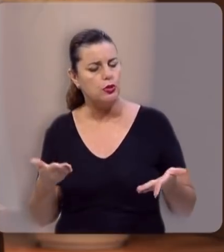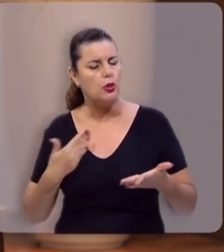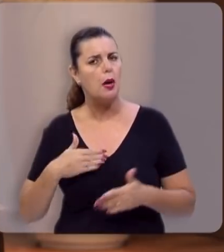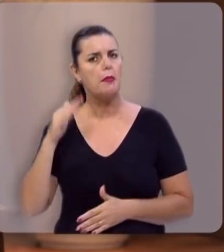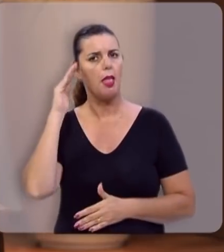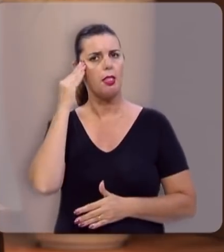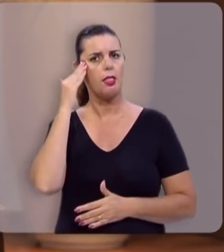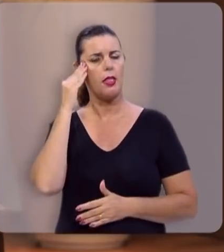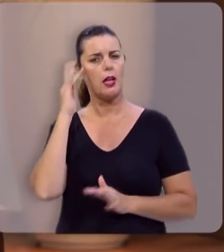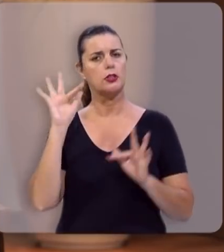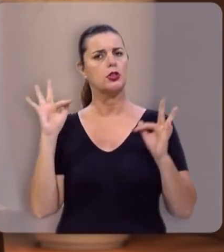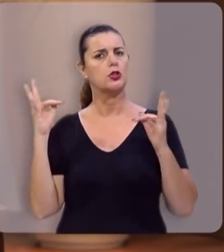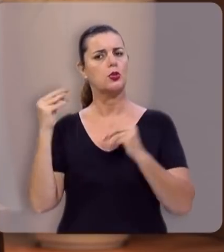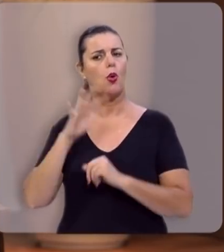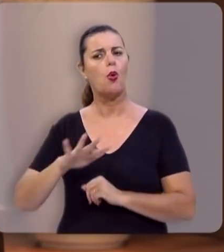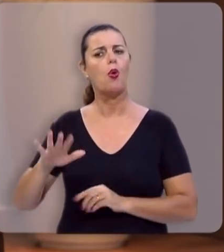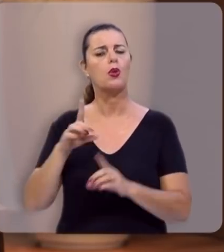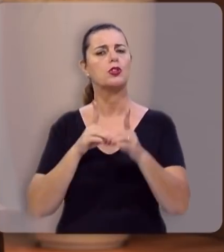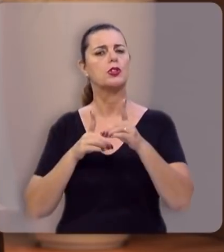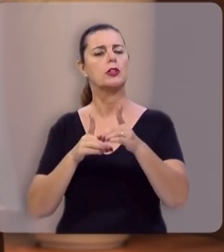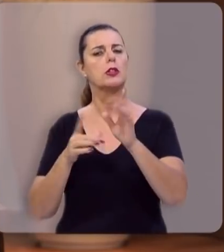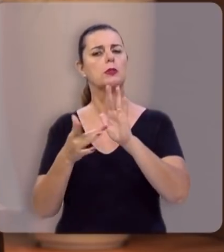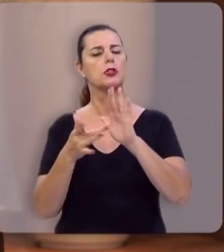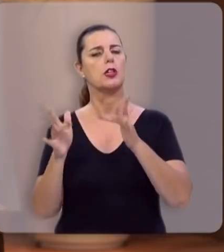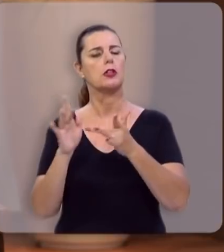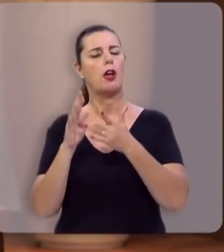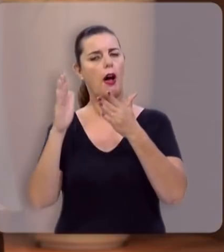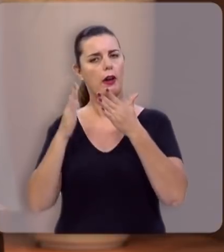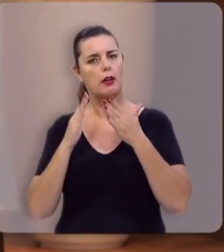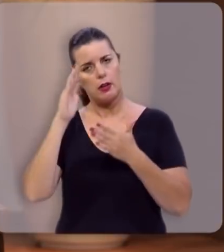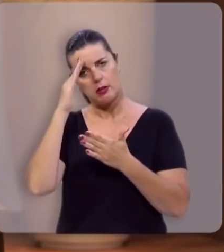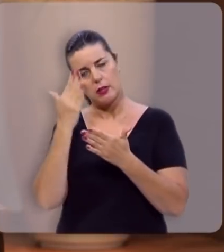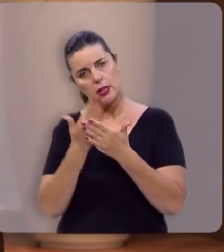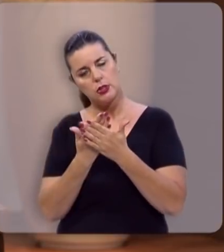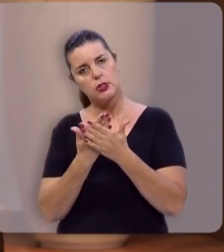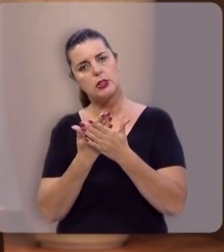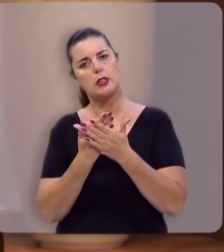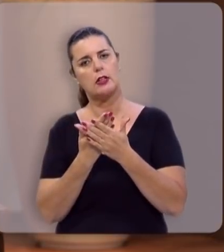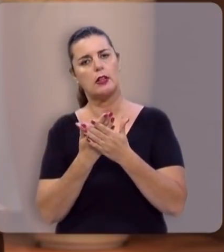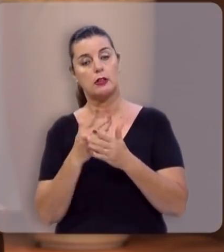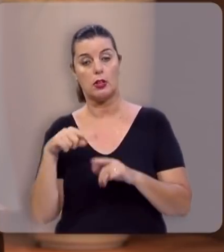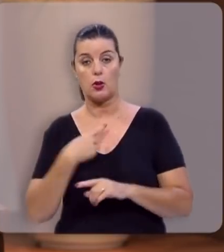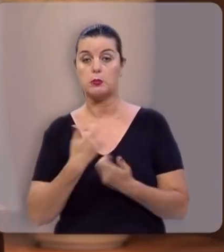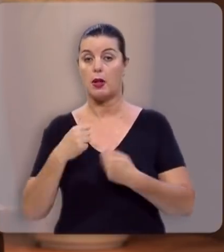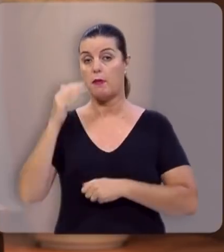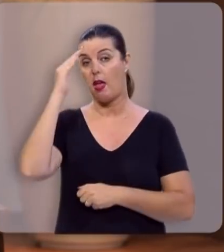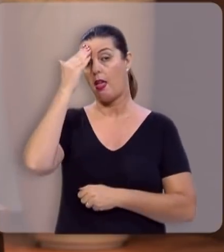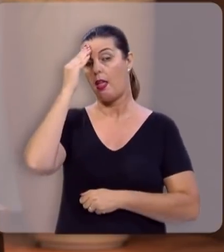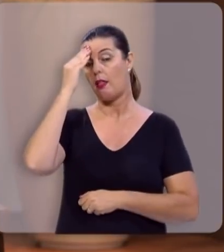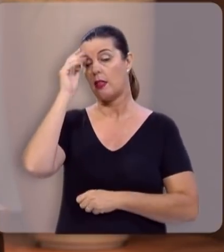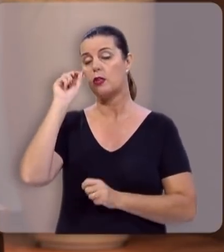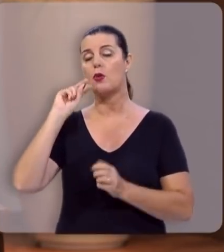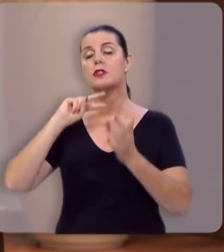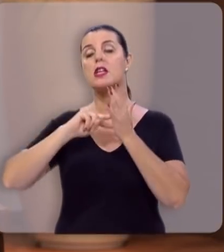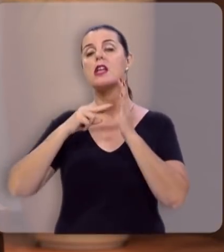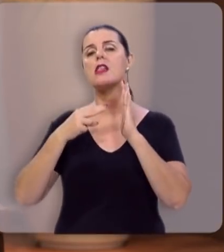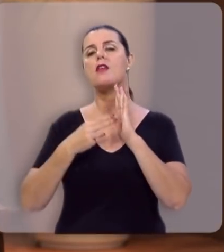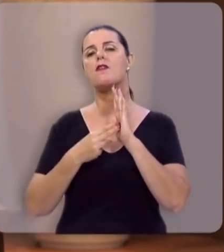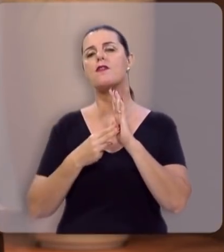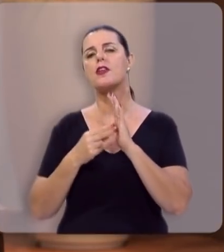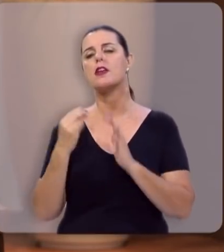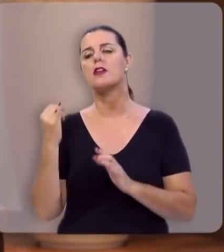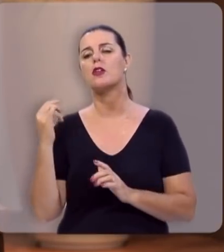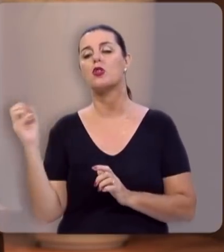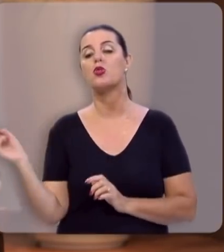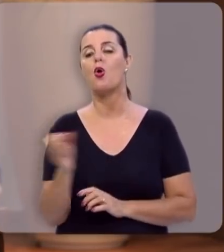para a compreensão de todo discípulo e discípula de Jesus, todo aquele que crê. É importante nós entendermos isso. O que